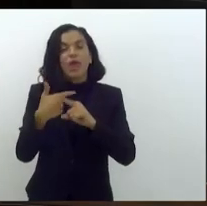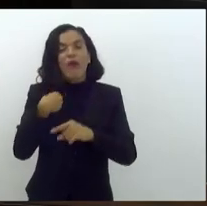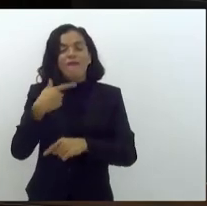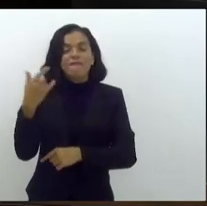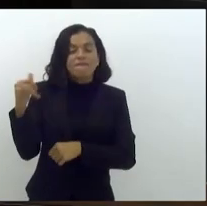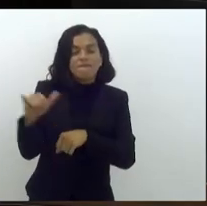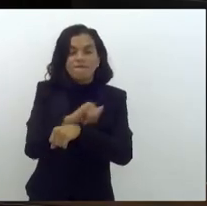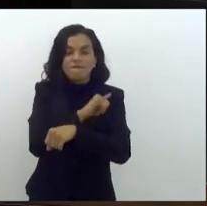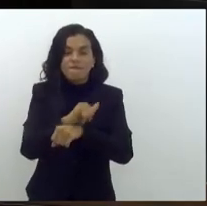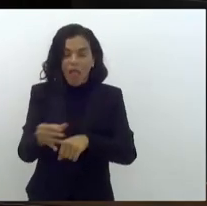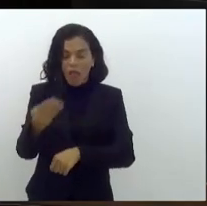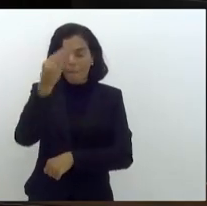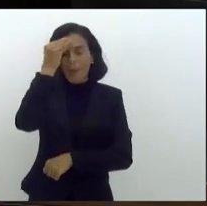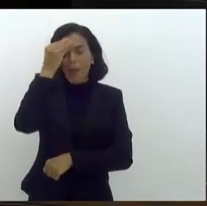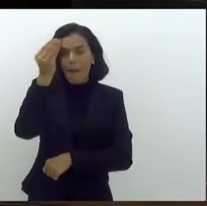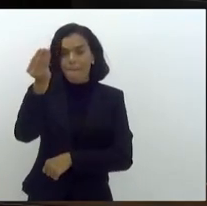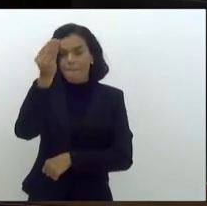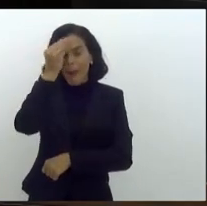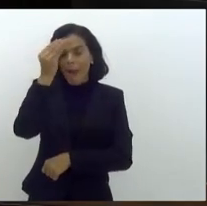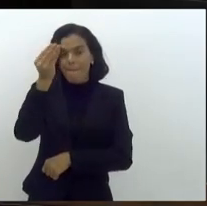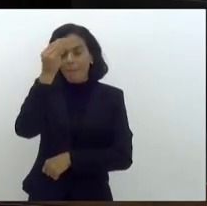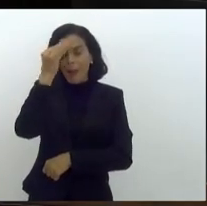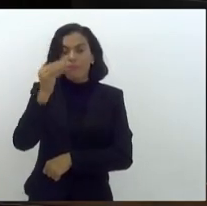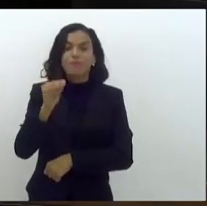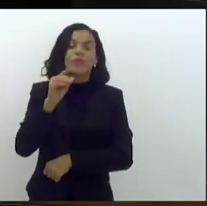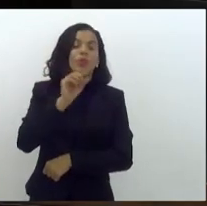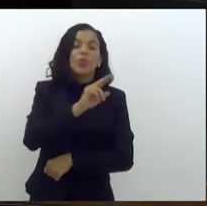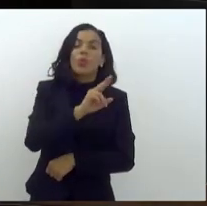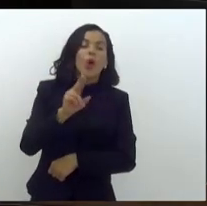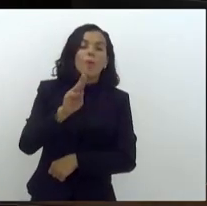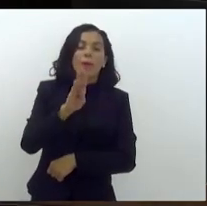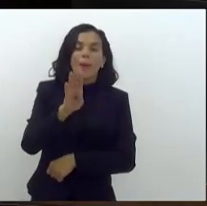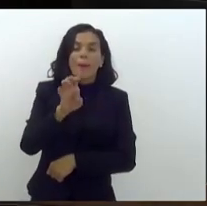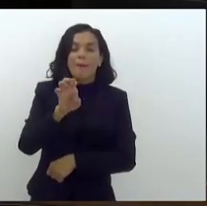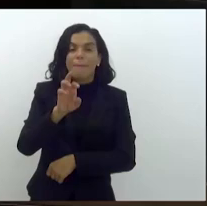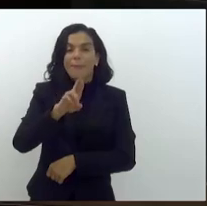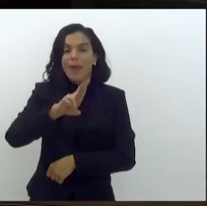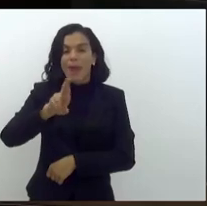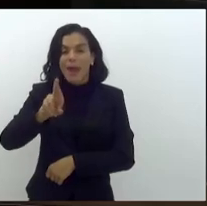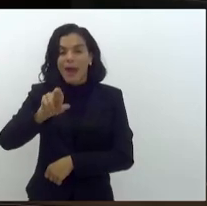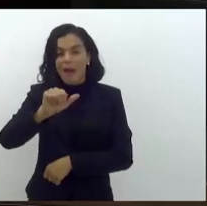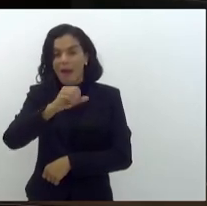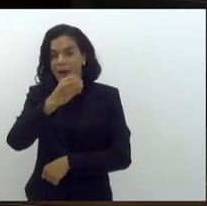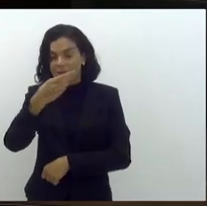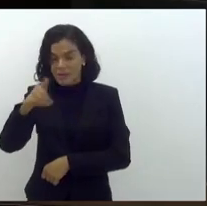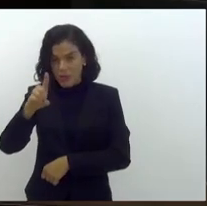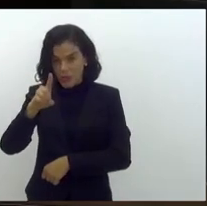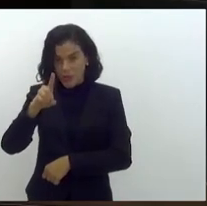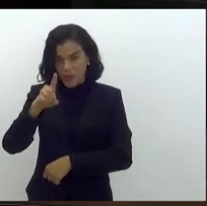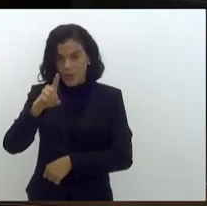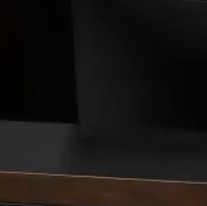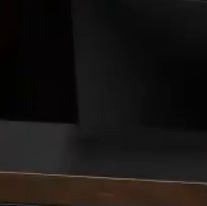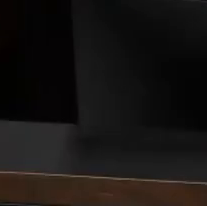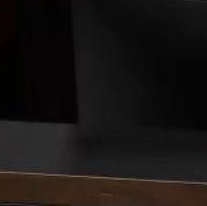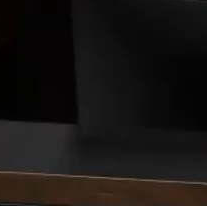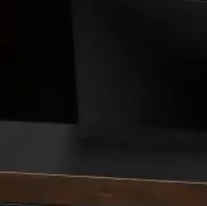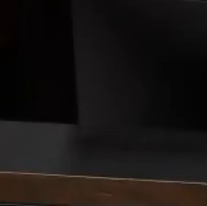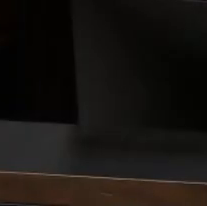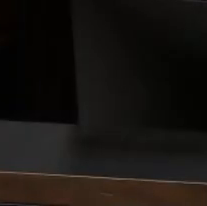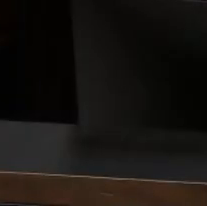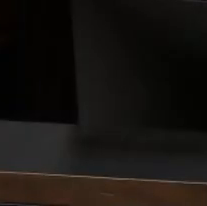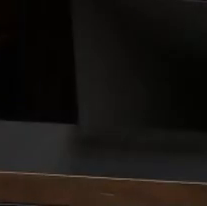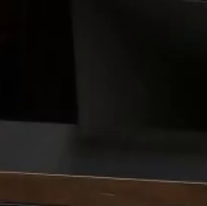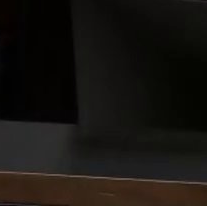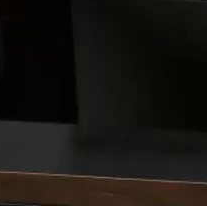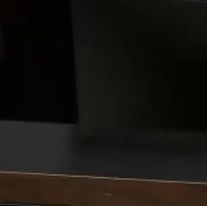gravar bem de estimular o debate é a chamada aberração constitucional do Conselho federativo para quem não tá familiarizado